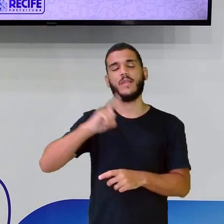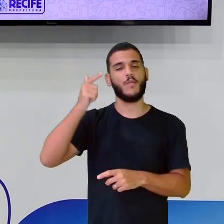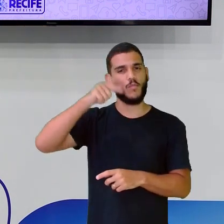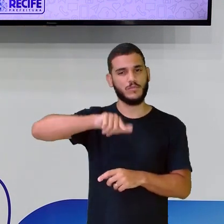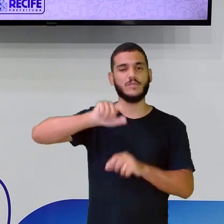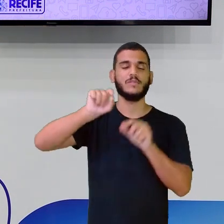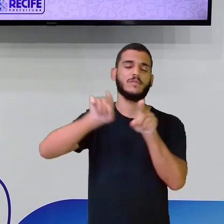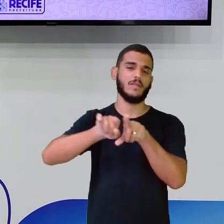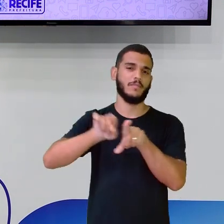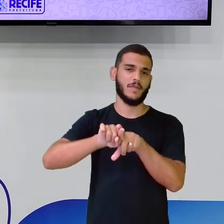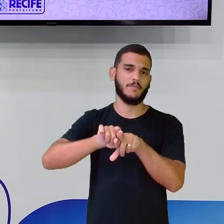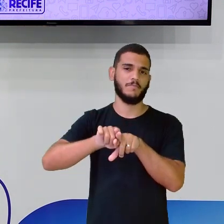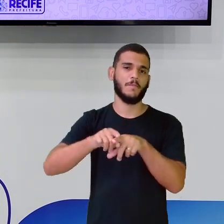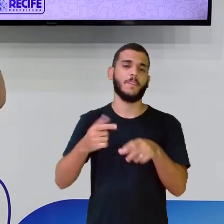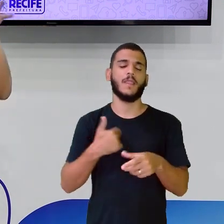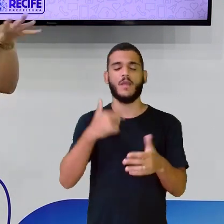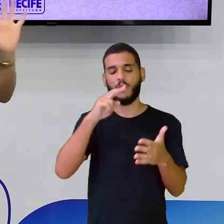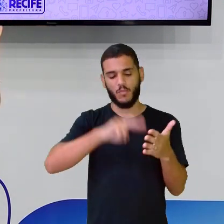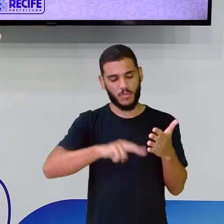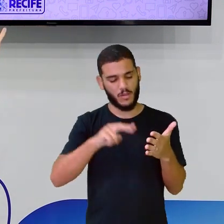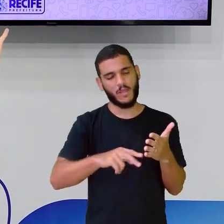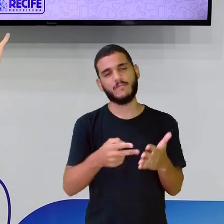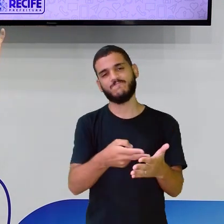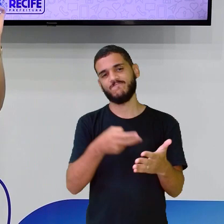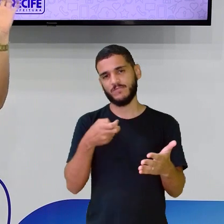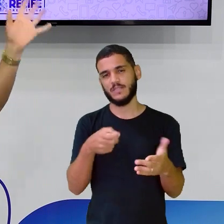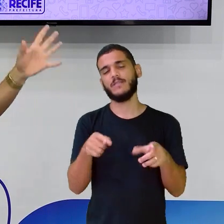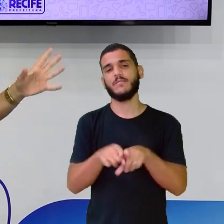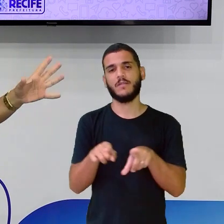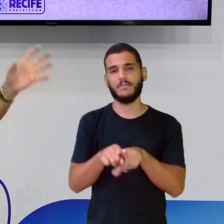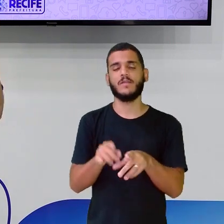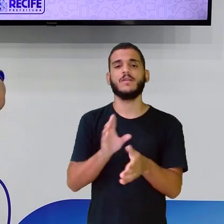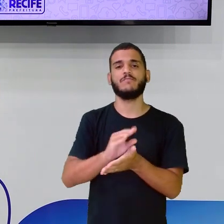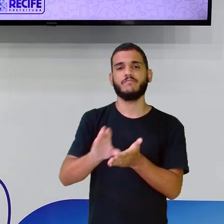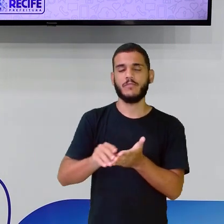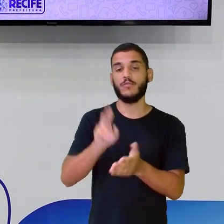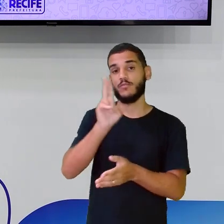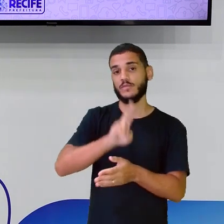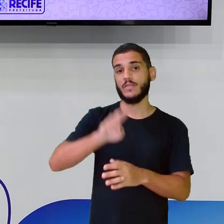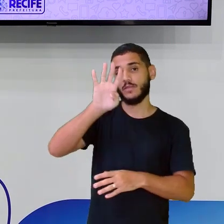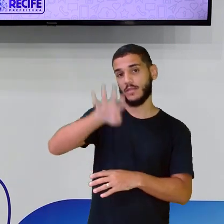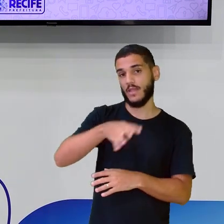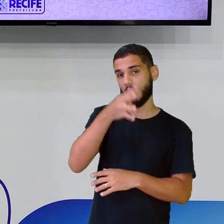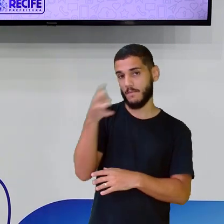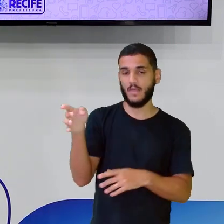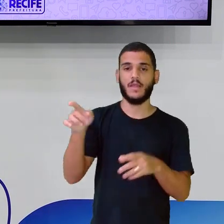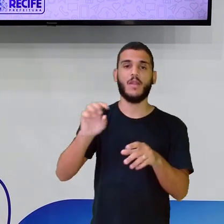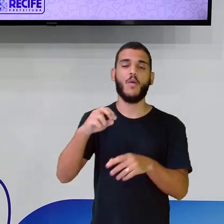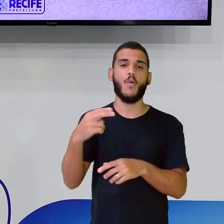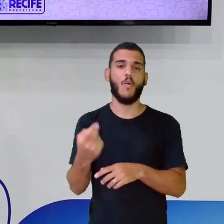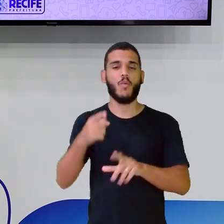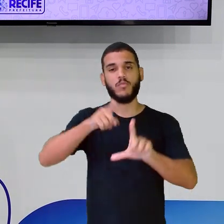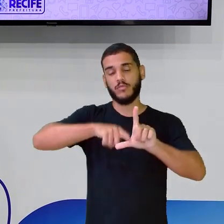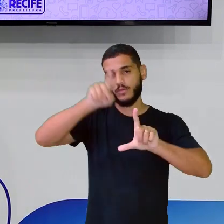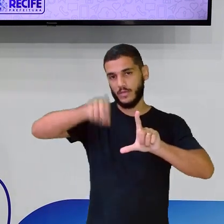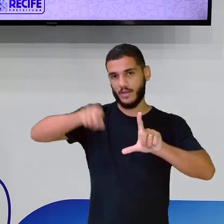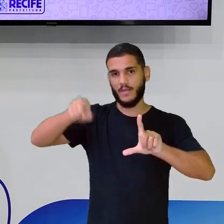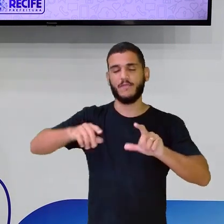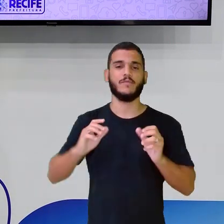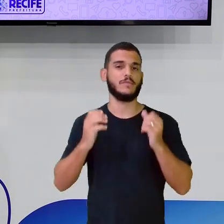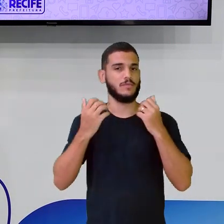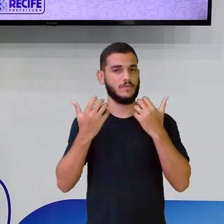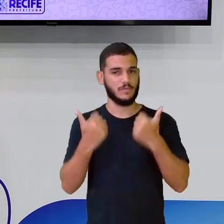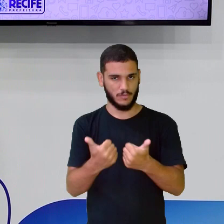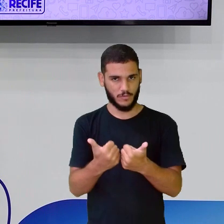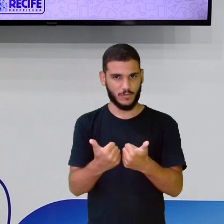a leitura e a interpretação dos dados através de tabelas ou de gráficos. Tranquilo? E aqui eu